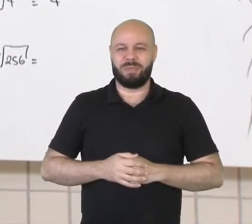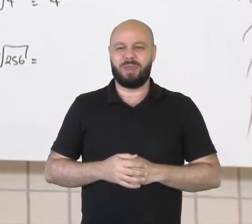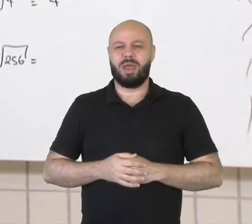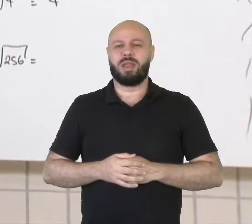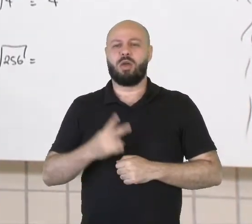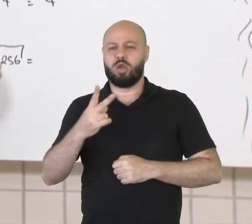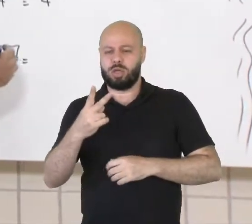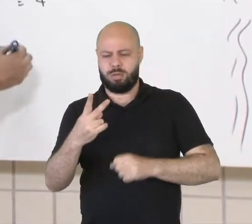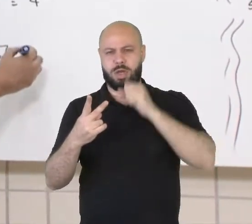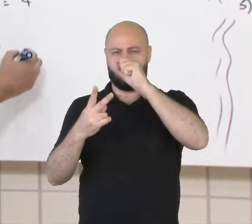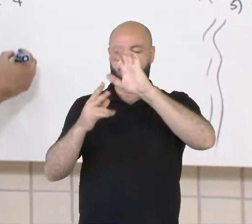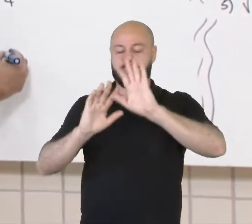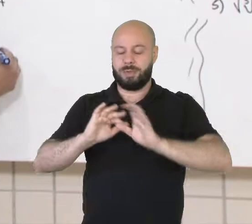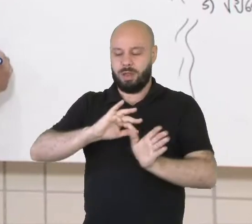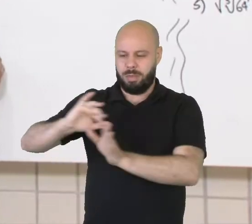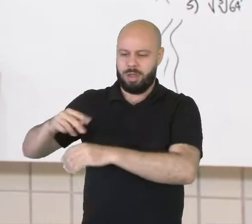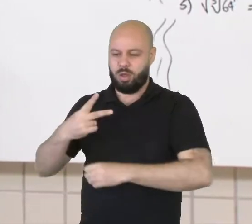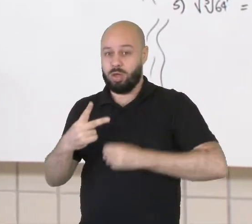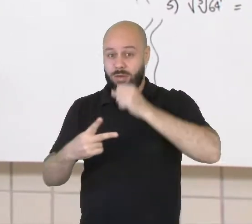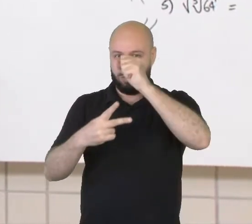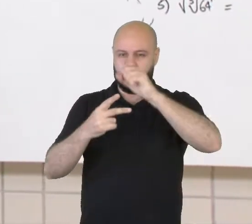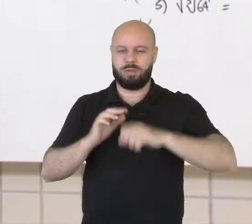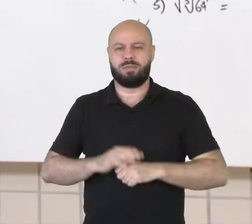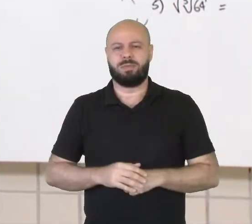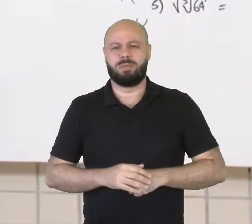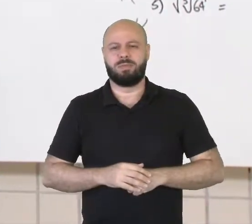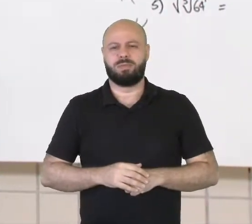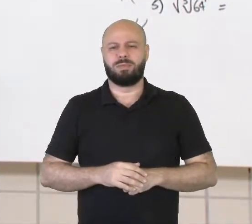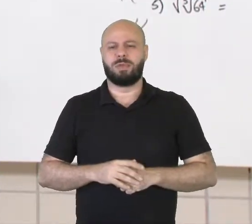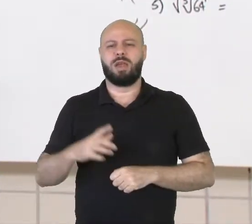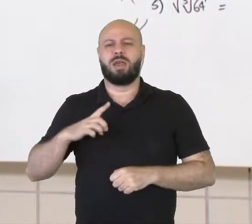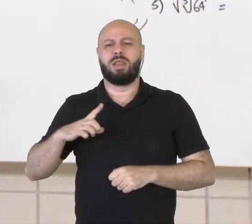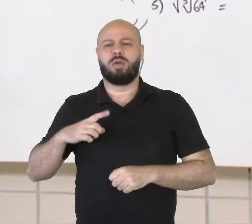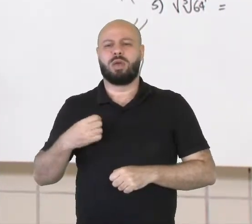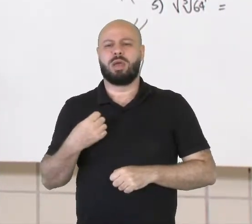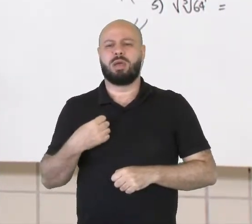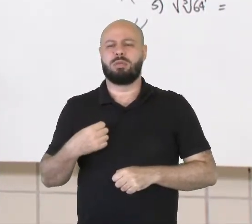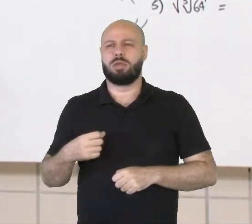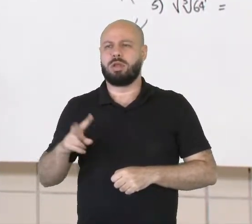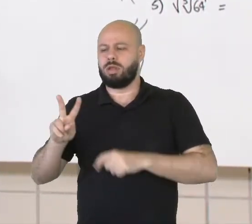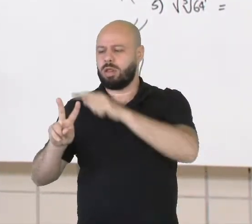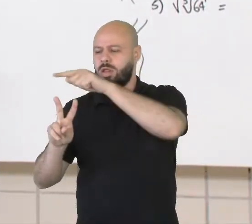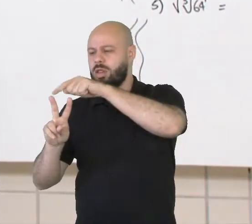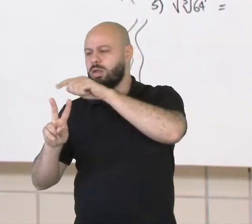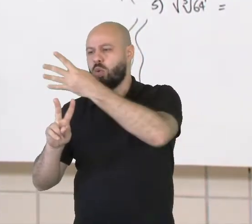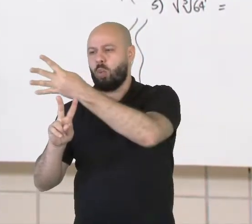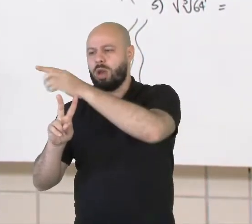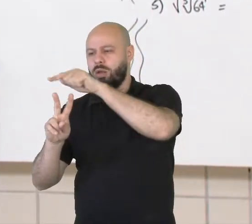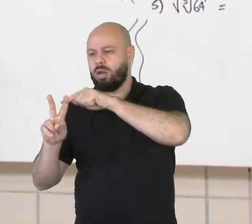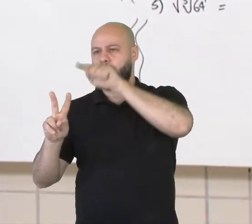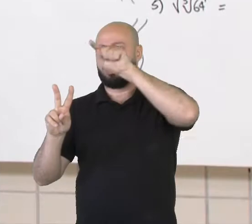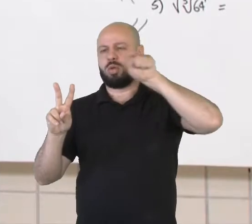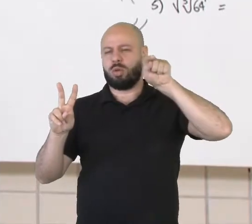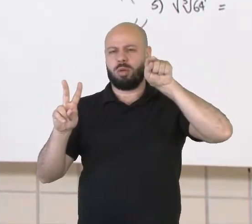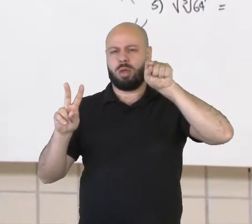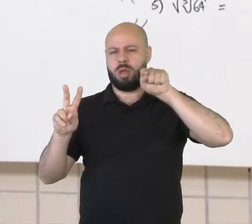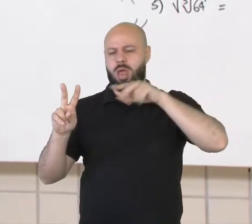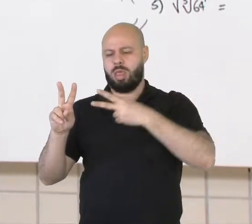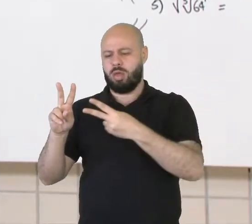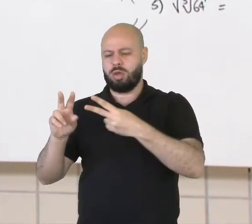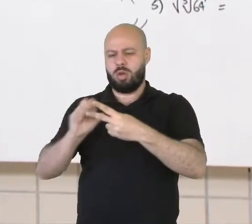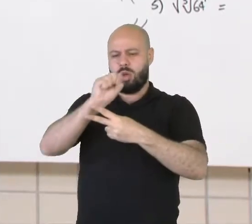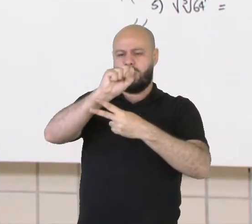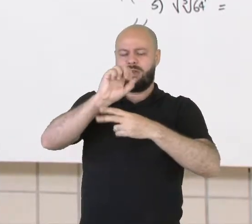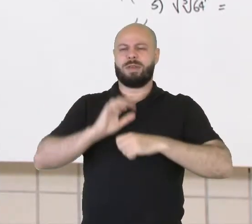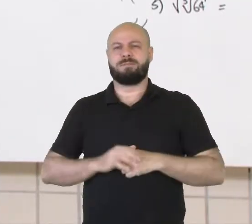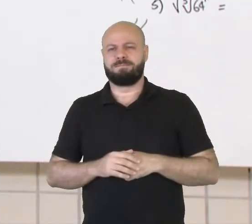oitavos. Então aqui eu tenho a quarta e 2 oitavos. Bom, o que eu posso fazer?